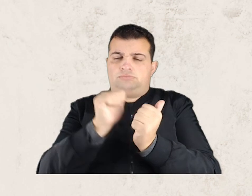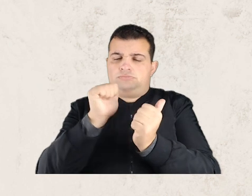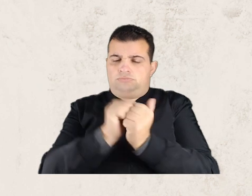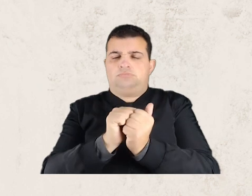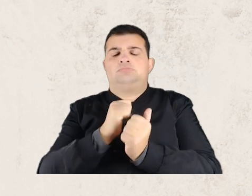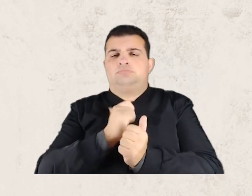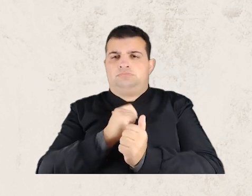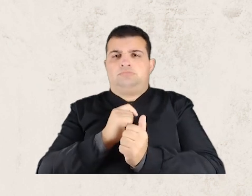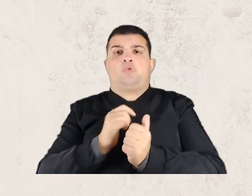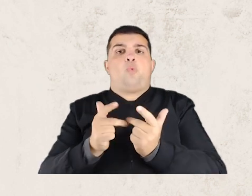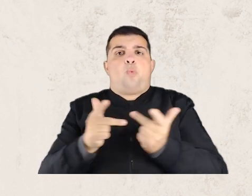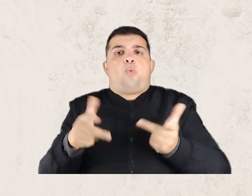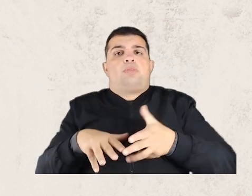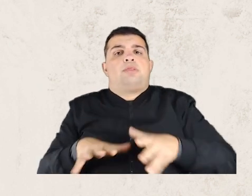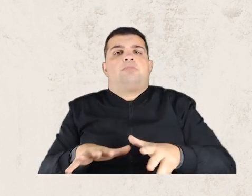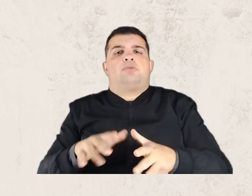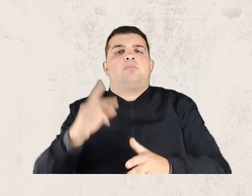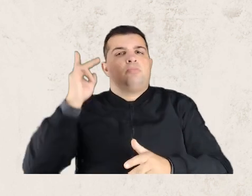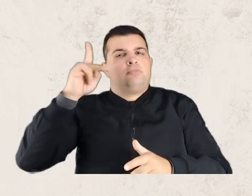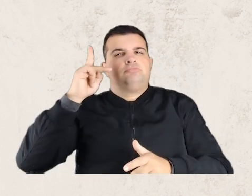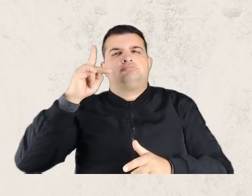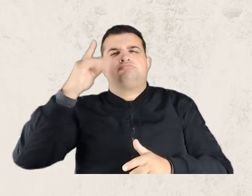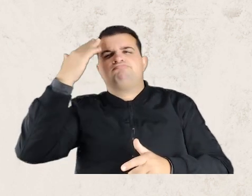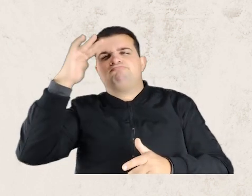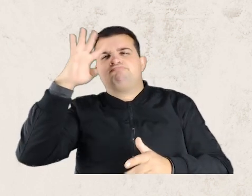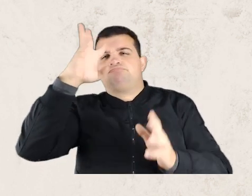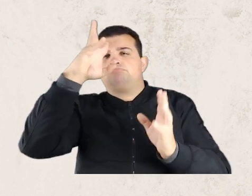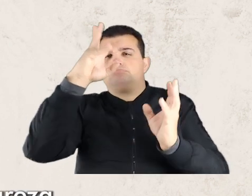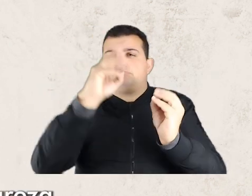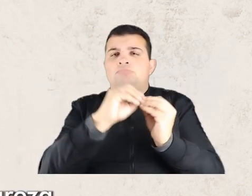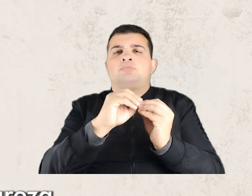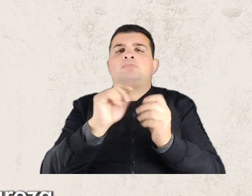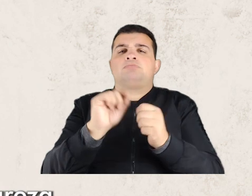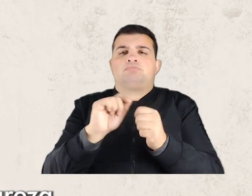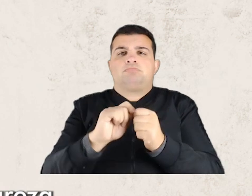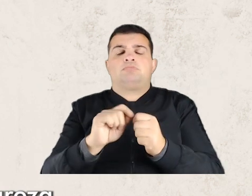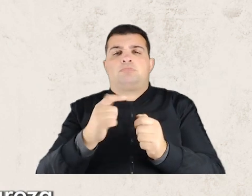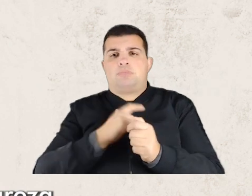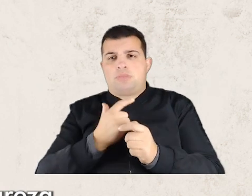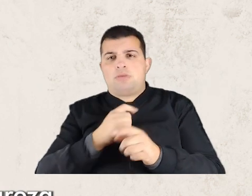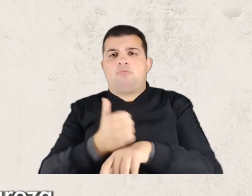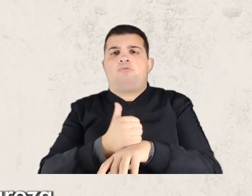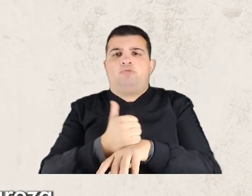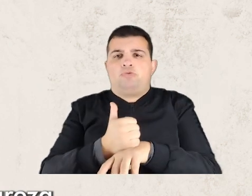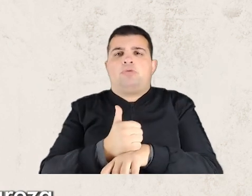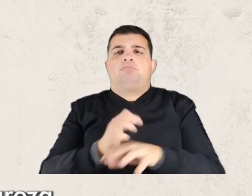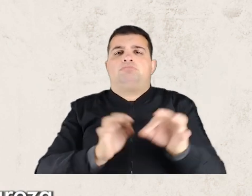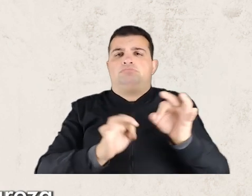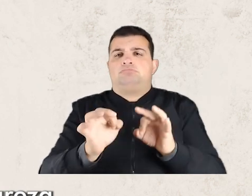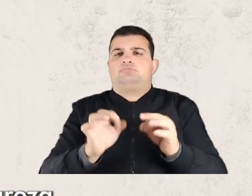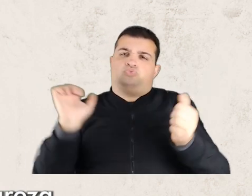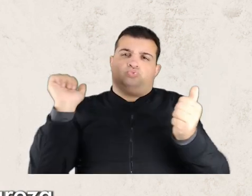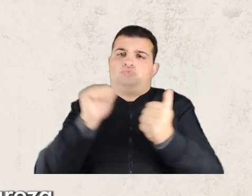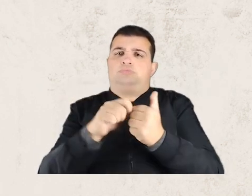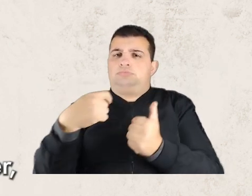da psicologia. Por isso, o projeto profissional do compromisso social também se assumiu como tendo